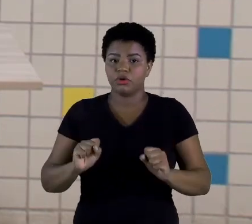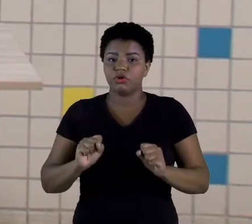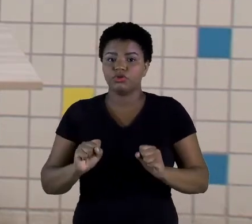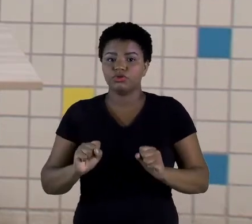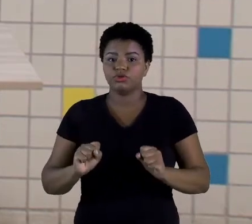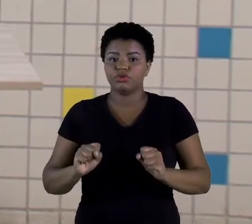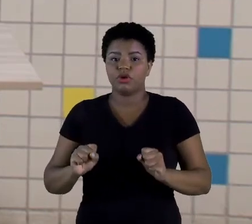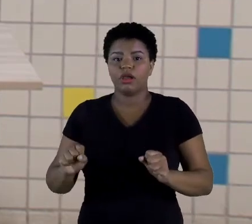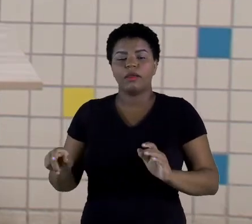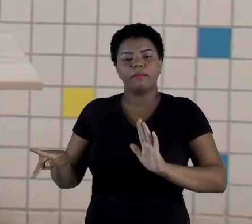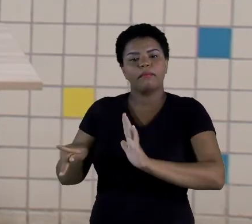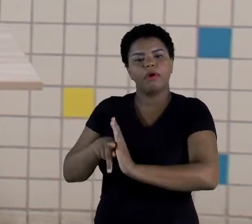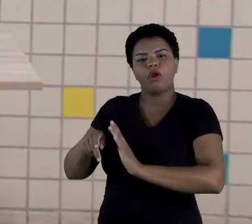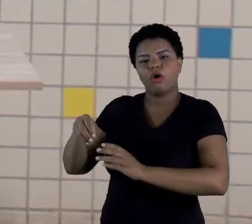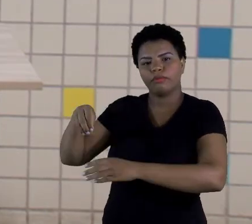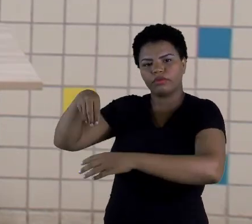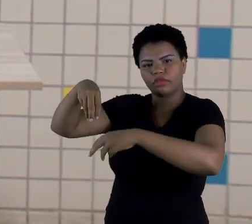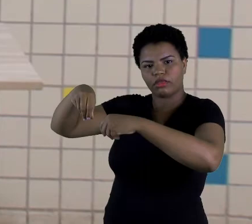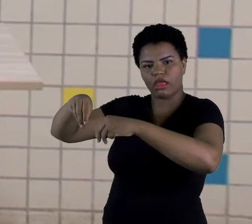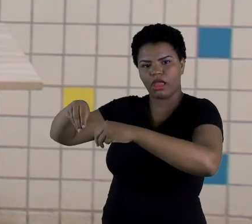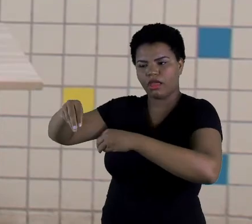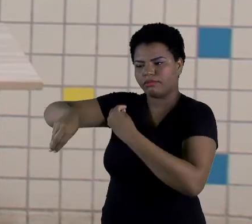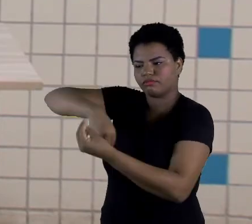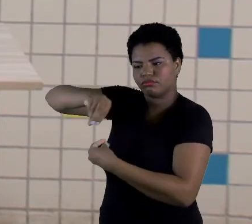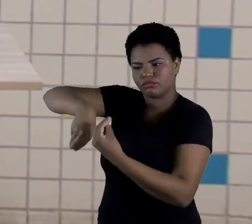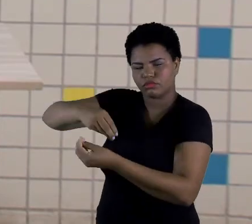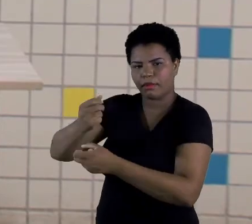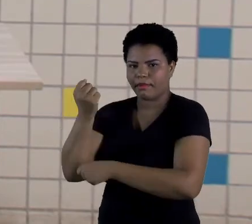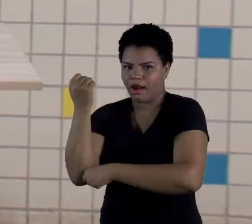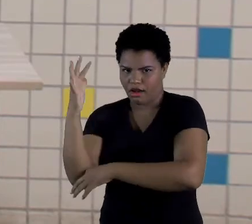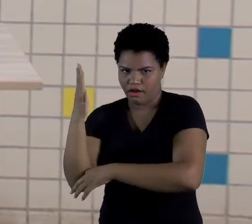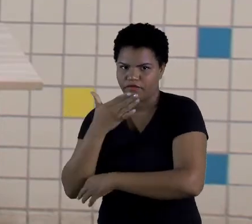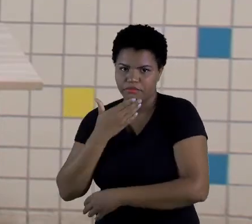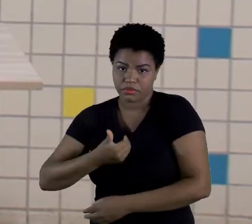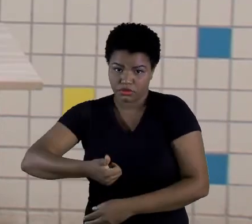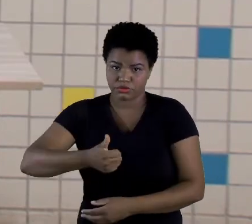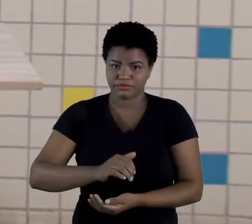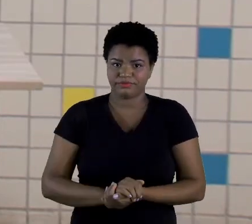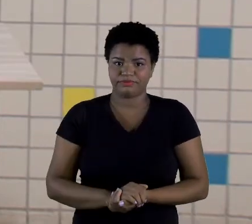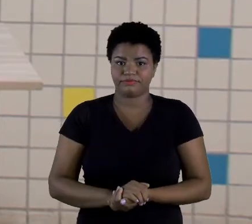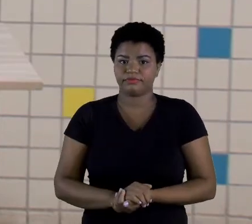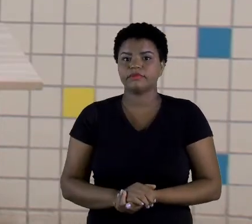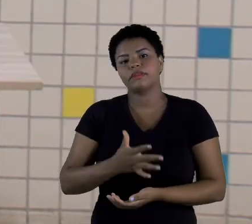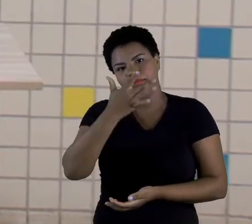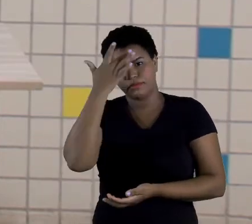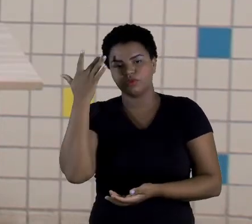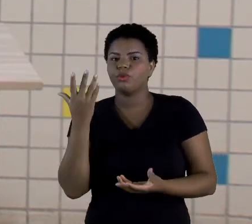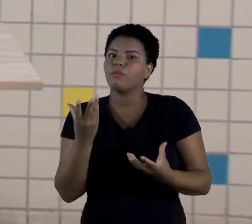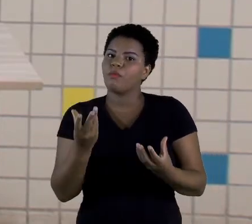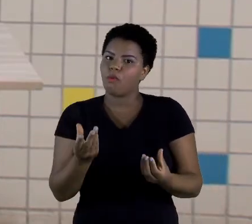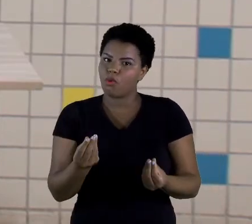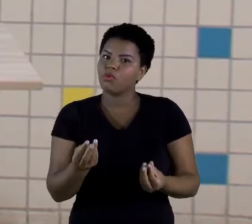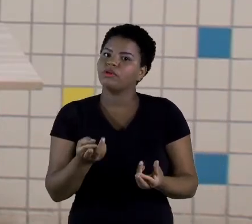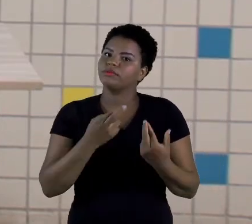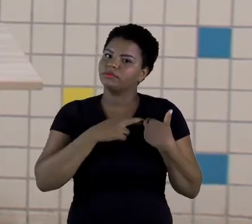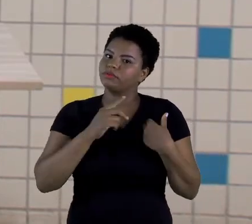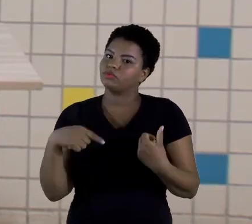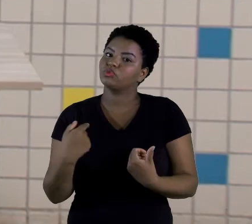Adubo, não é mesmo? Mas tem alguém que é muito responsável pelo nosso lixo. São